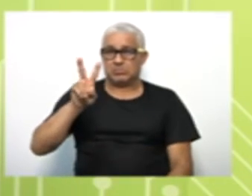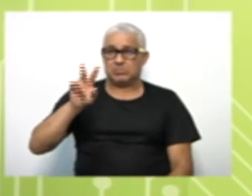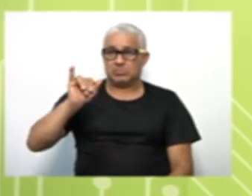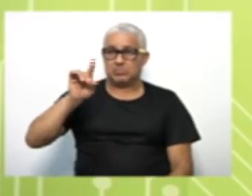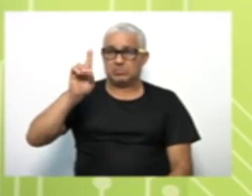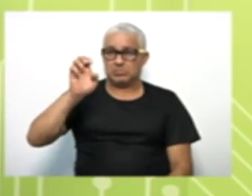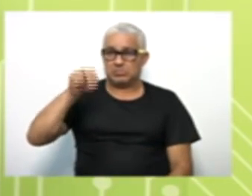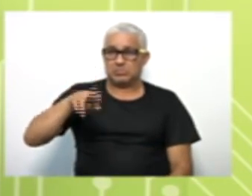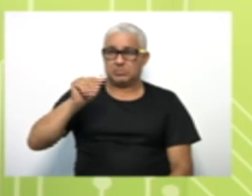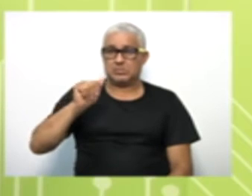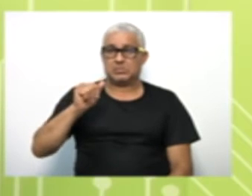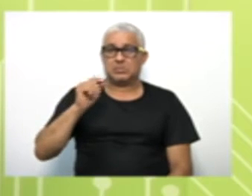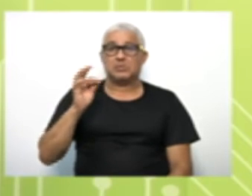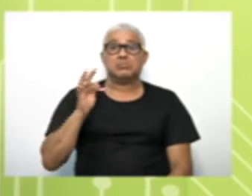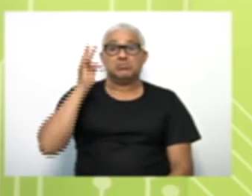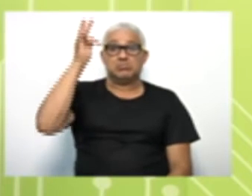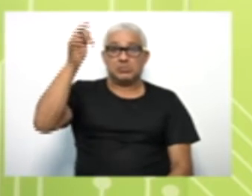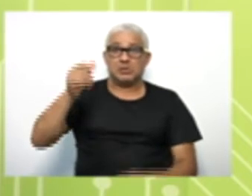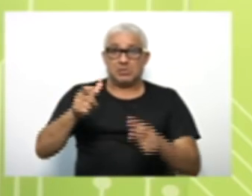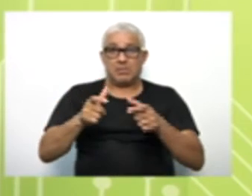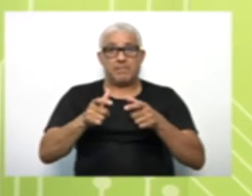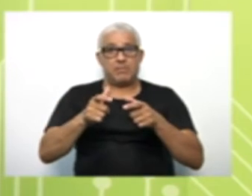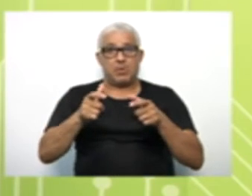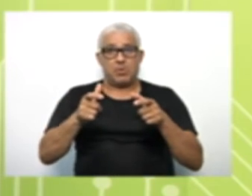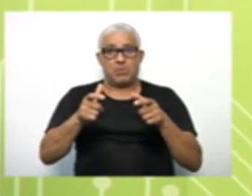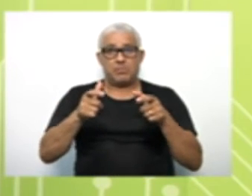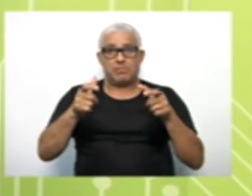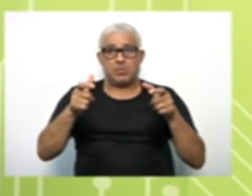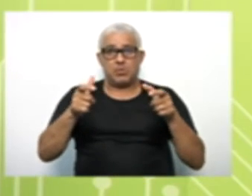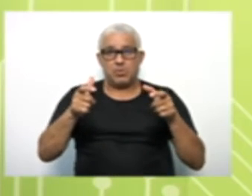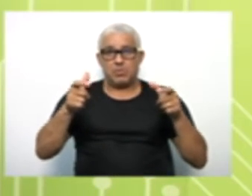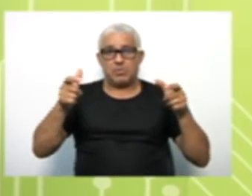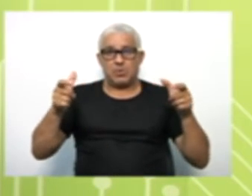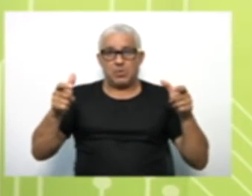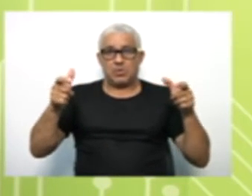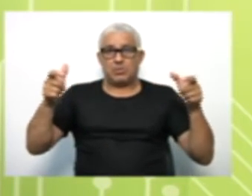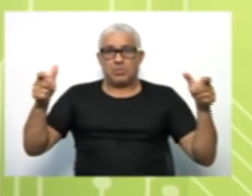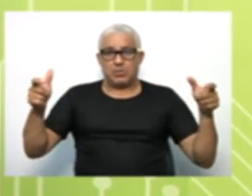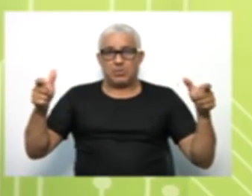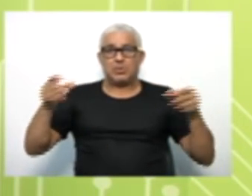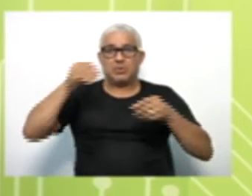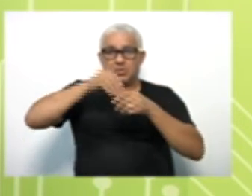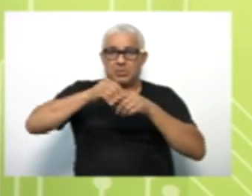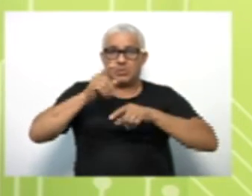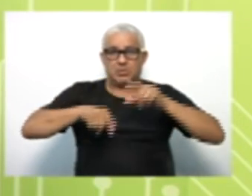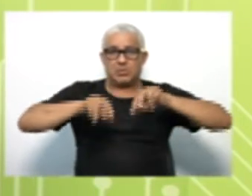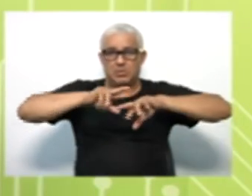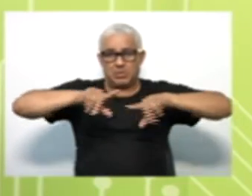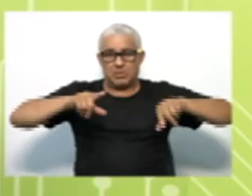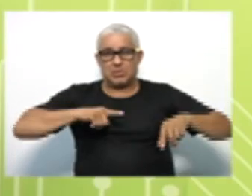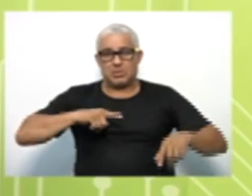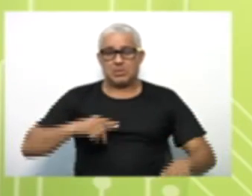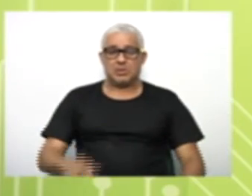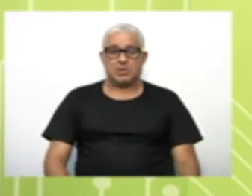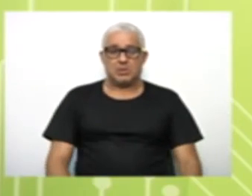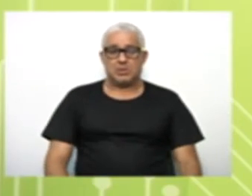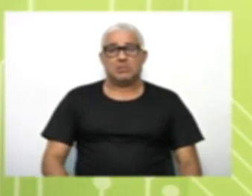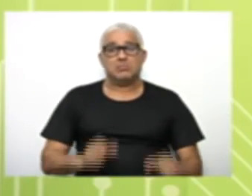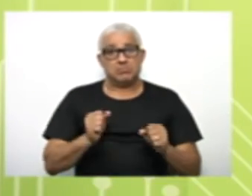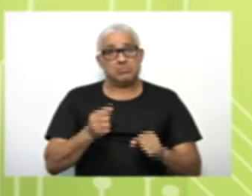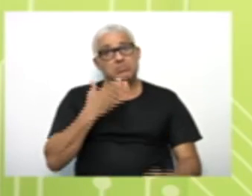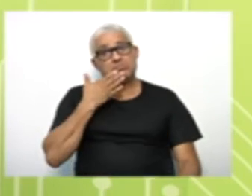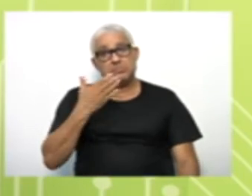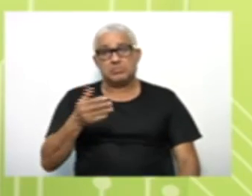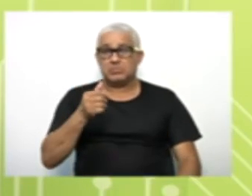seu fundo ele vai aumentando. E dentro do produto que você já tem de previdência, você pode solicitar